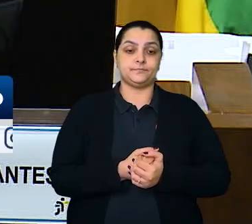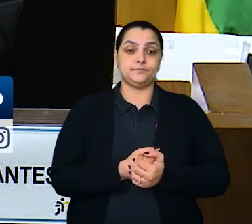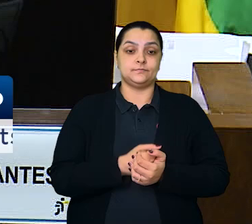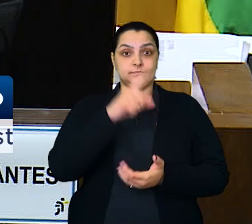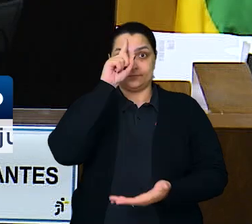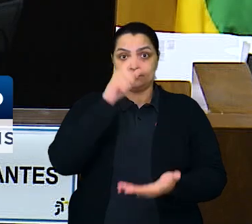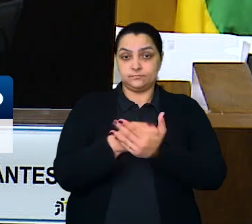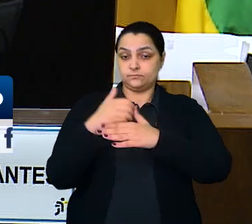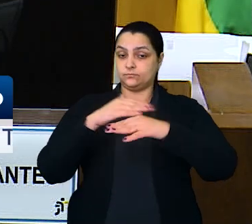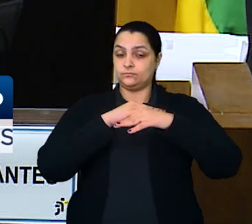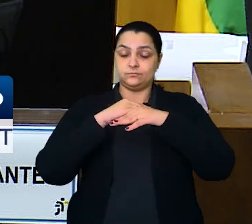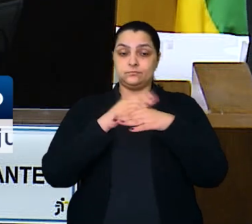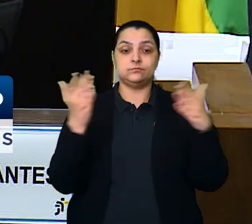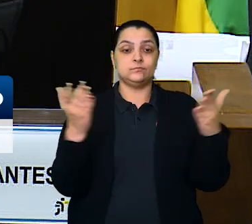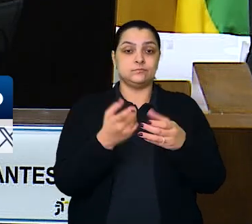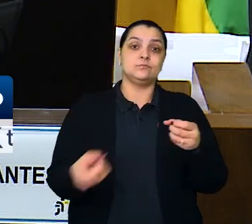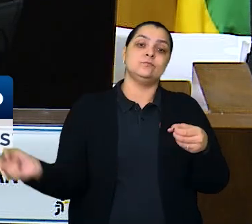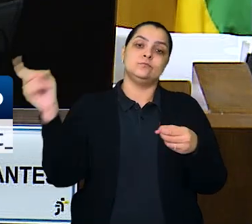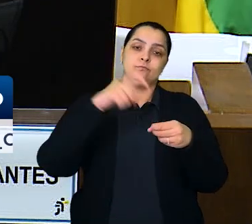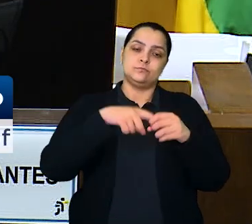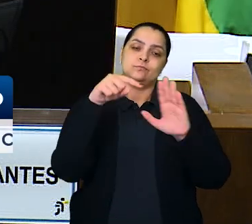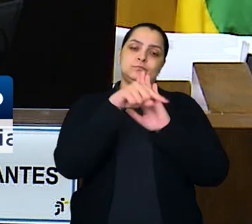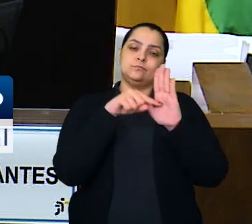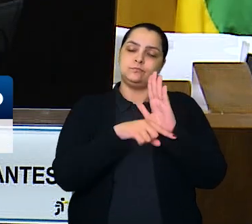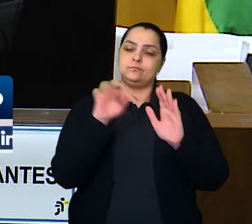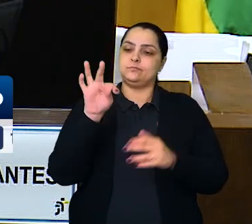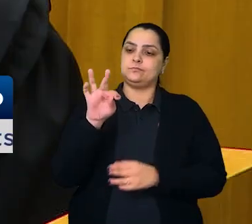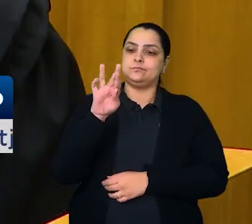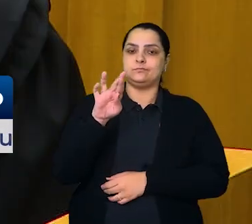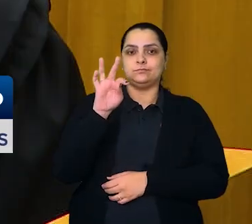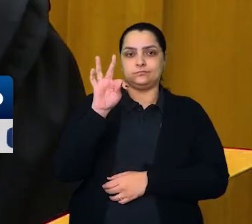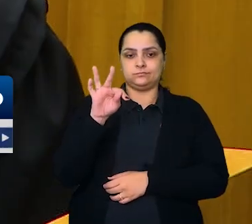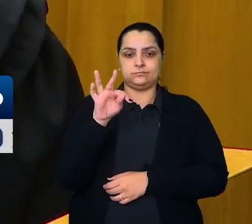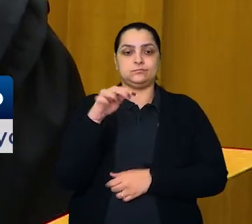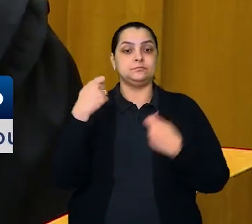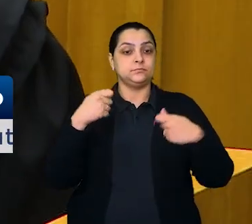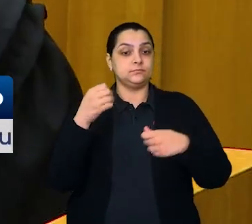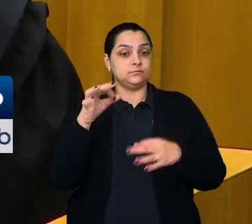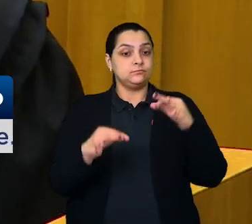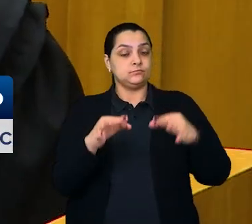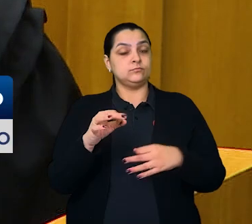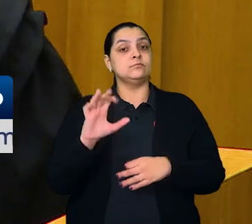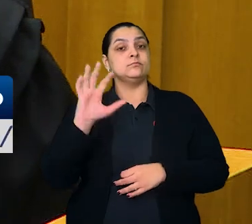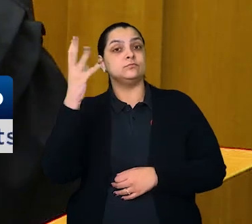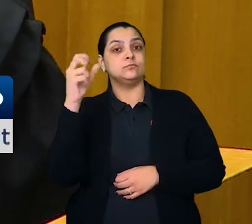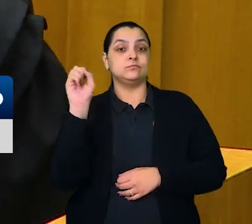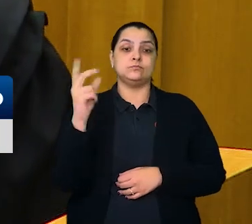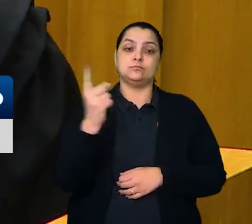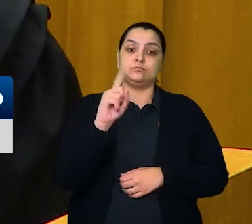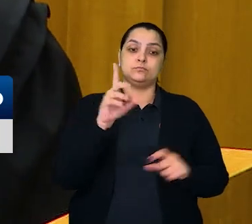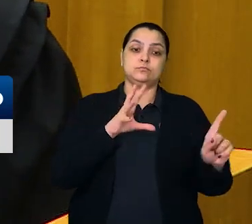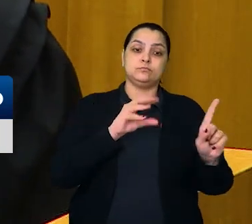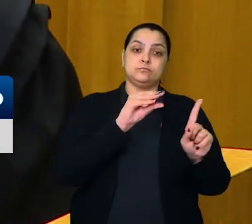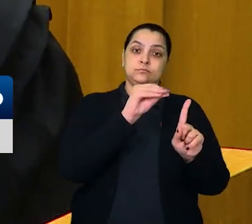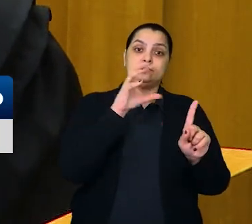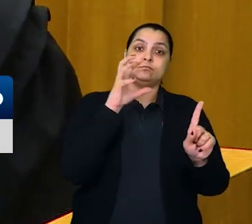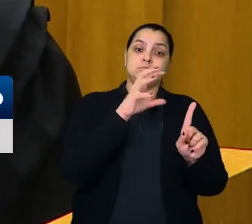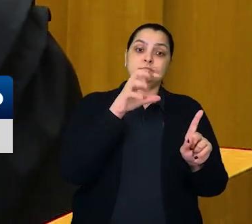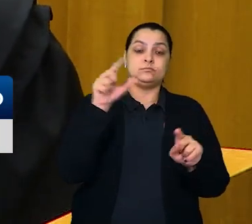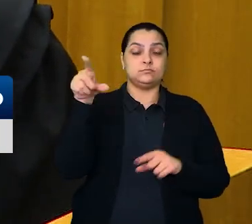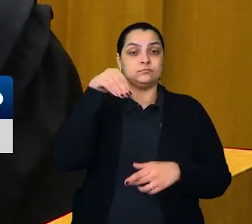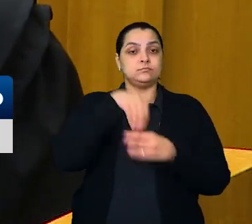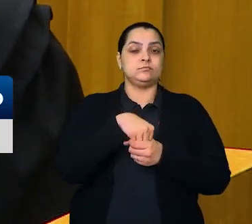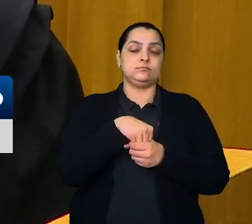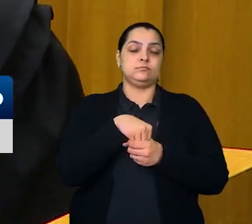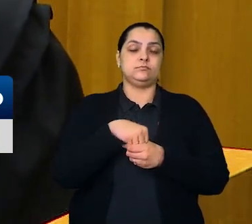do colegiado, o caso agora volta para a análise do Tribunal Regional, que deve julgar se houve ou não a prática de assédio sexual na